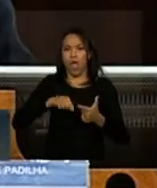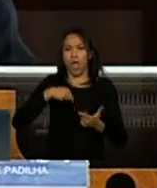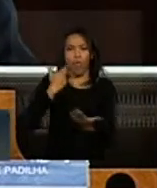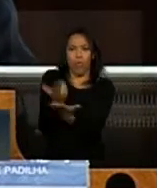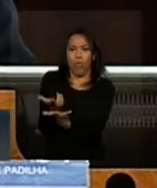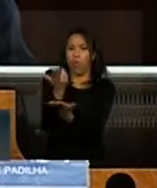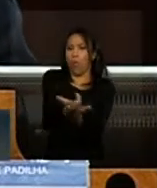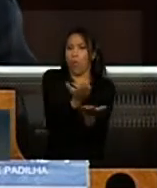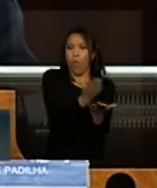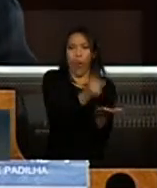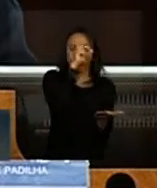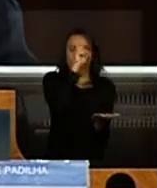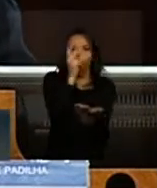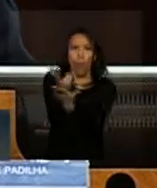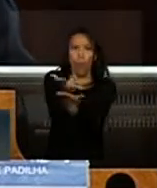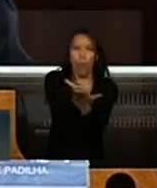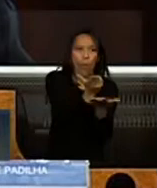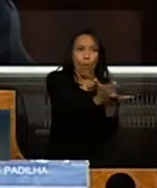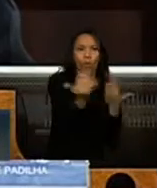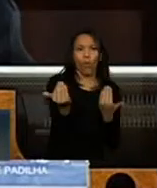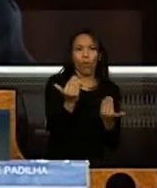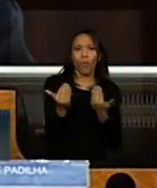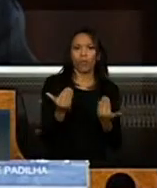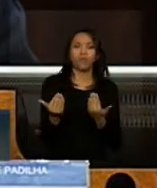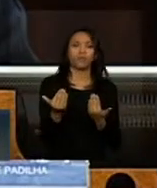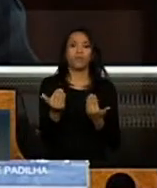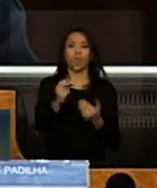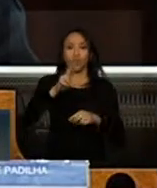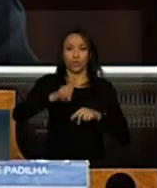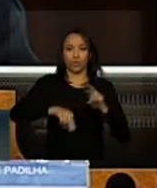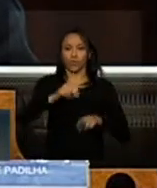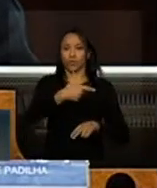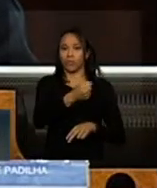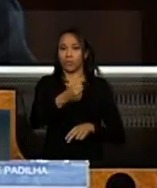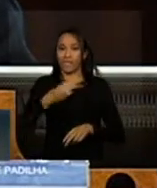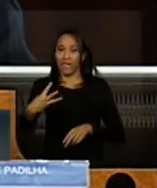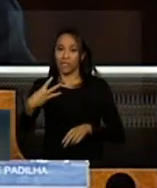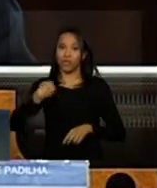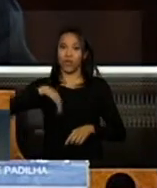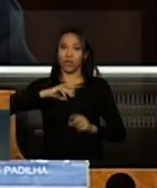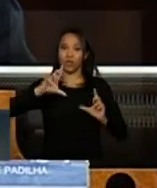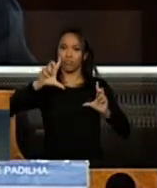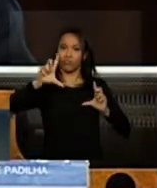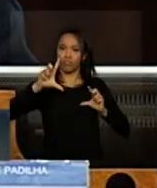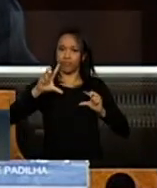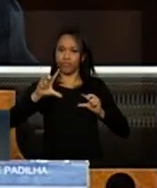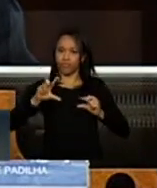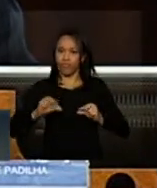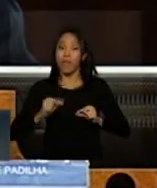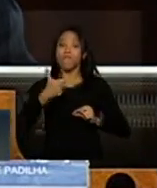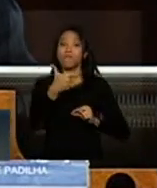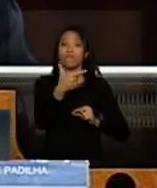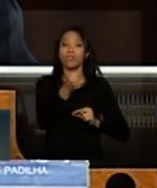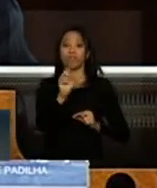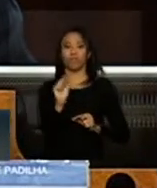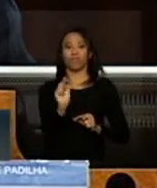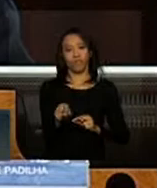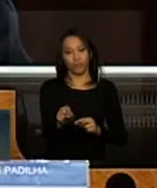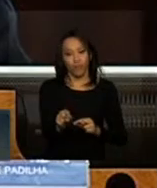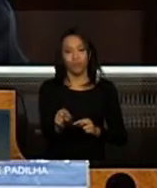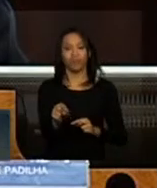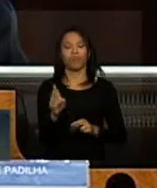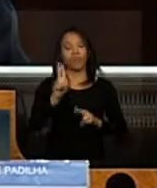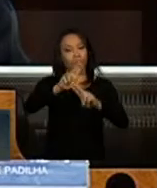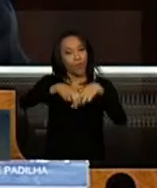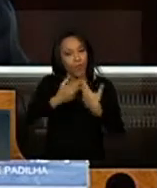de junho de 2012 para junho de 2013, nós tivemos uma redução de 20 mil internações por